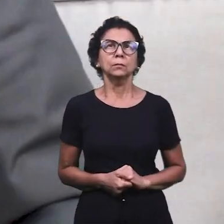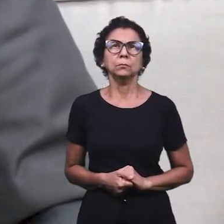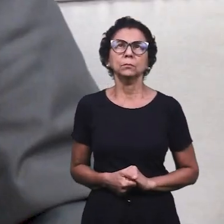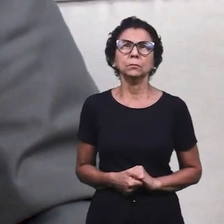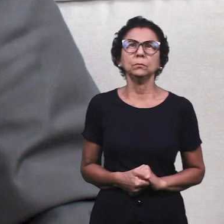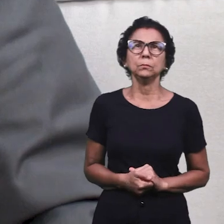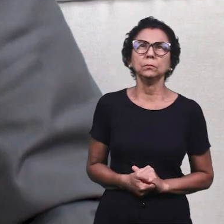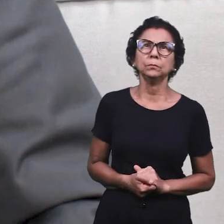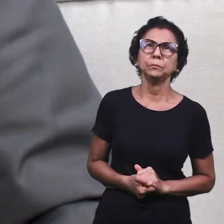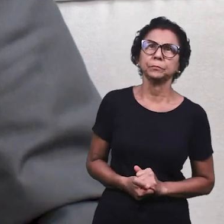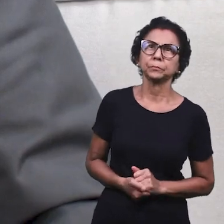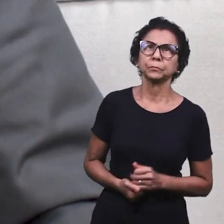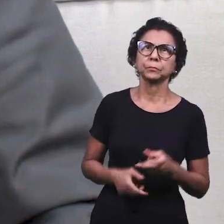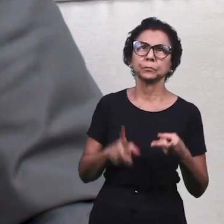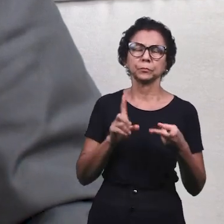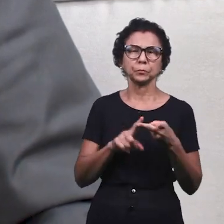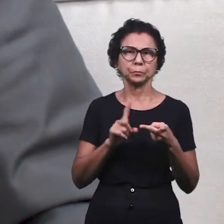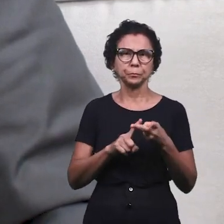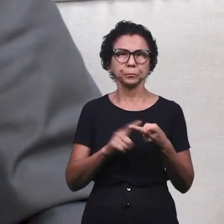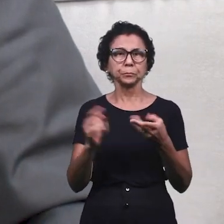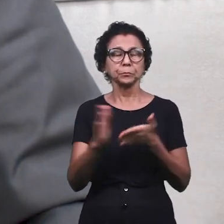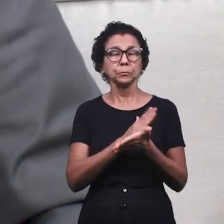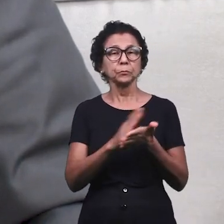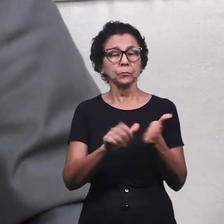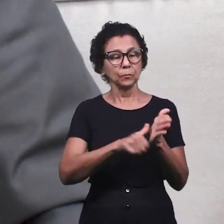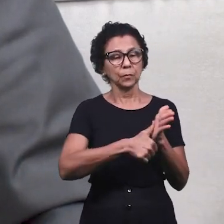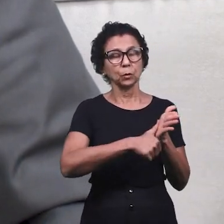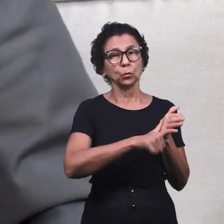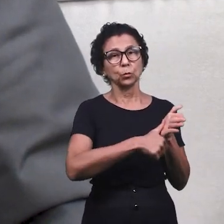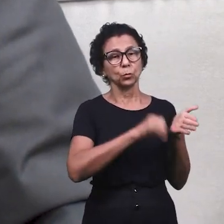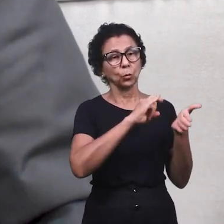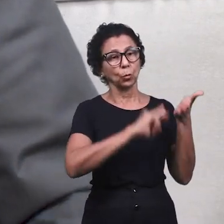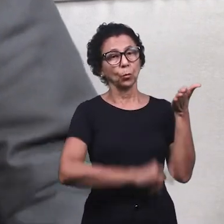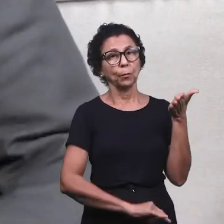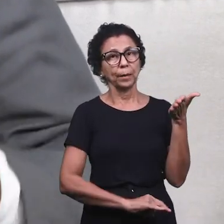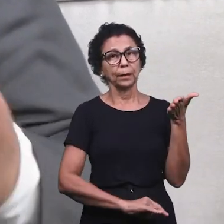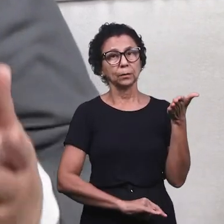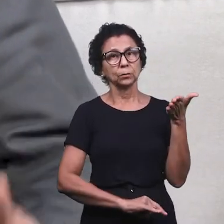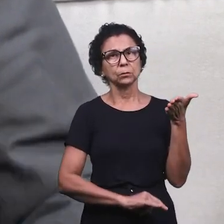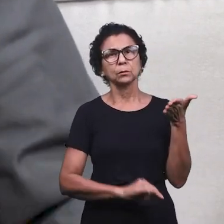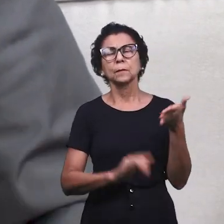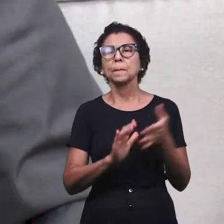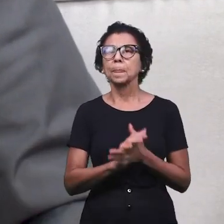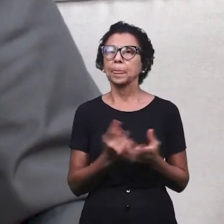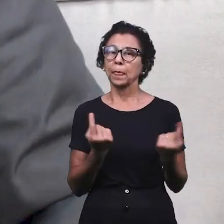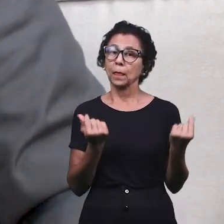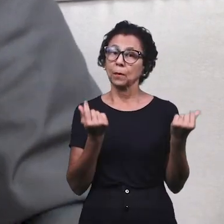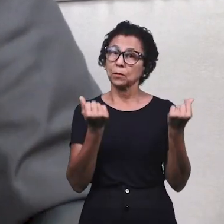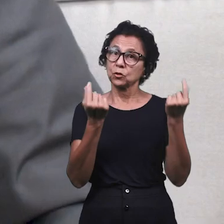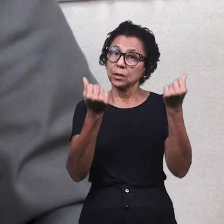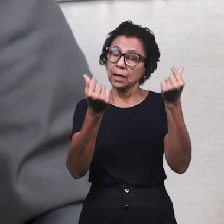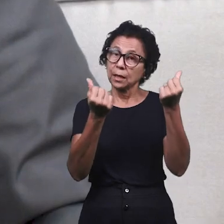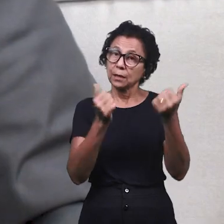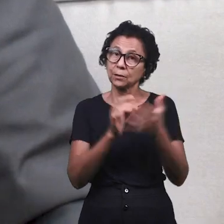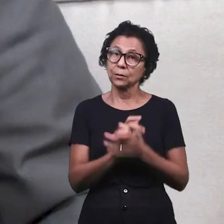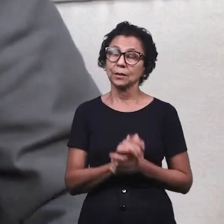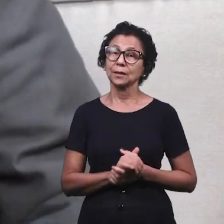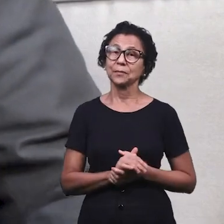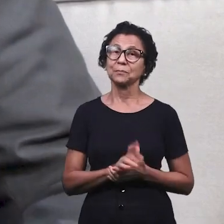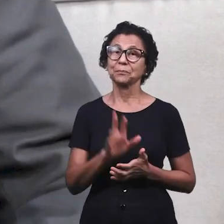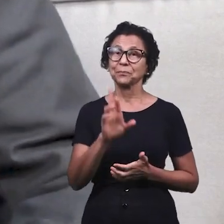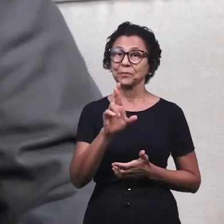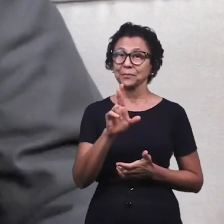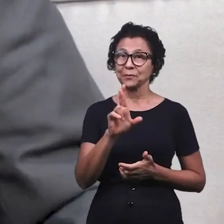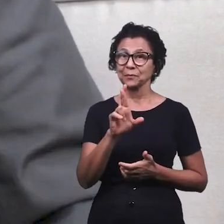radar limitado, você vai precisar de entregar alguns documentos a mais, ter uma capacidade financeira que a Receita Federal te cobra, que